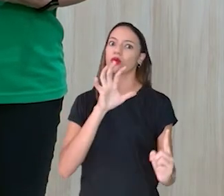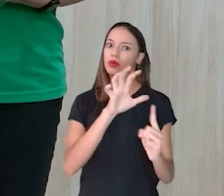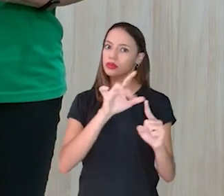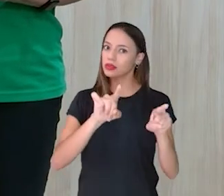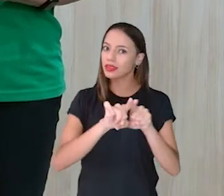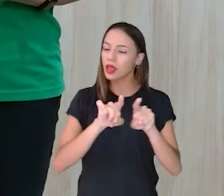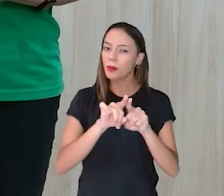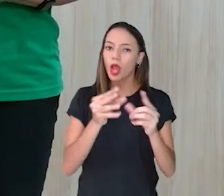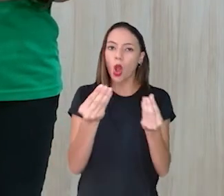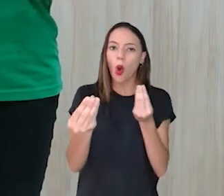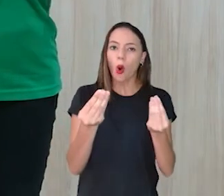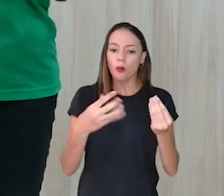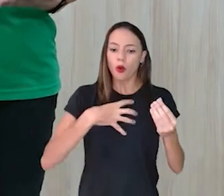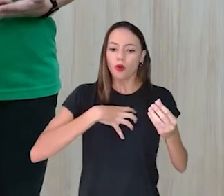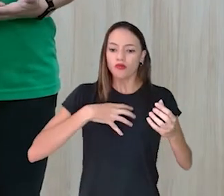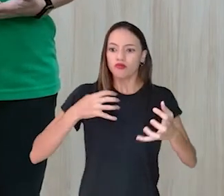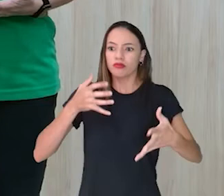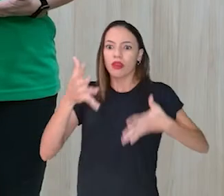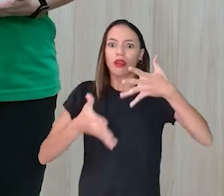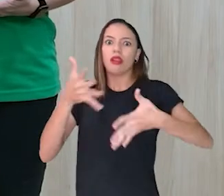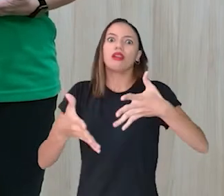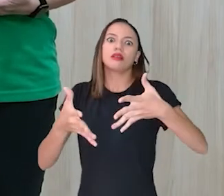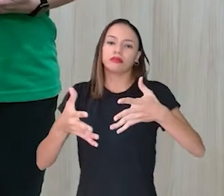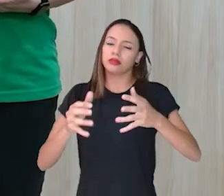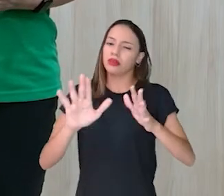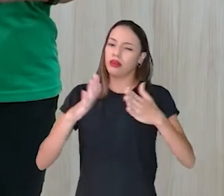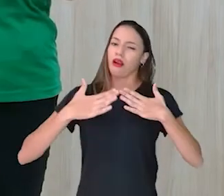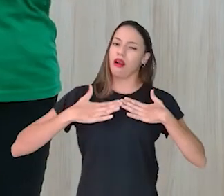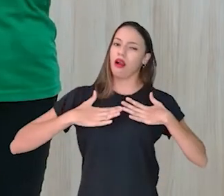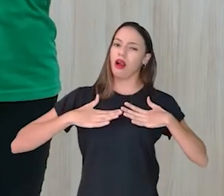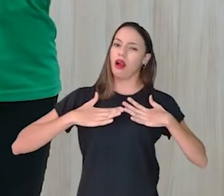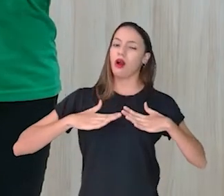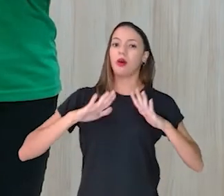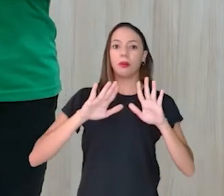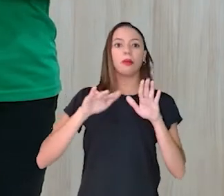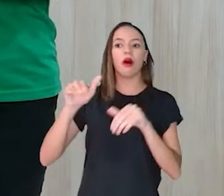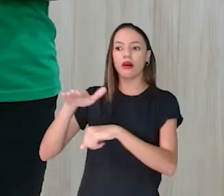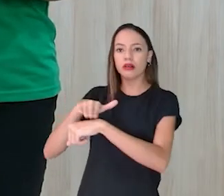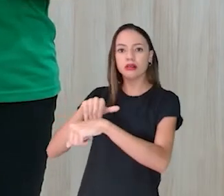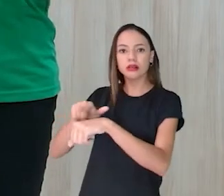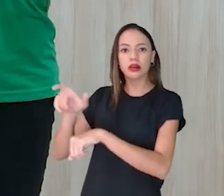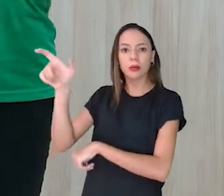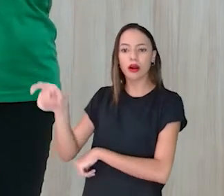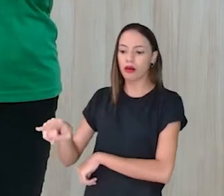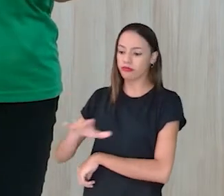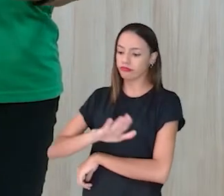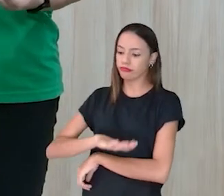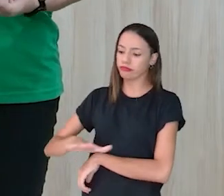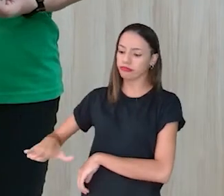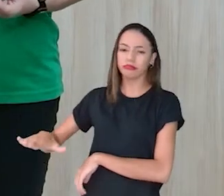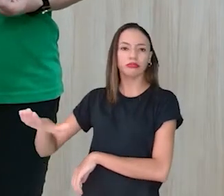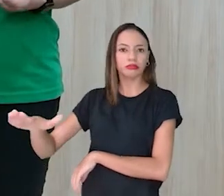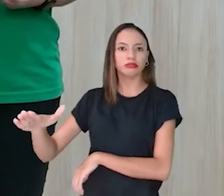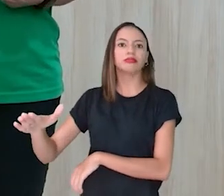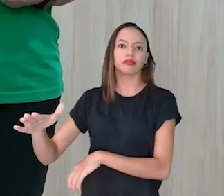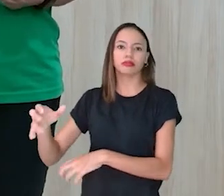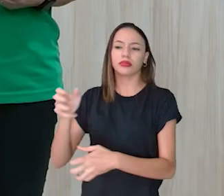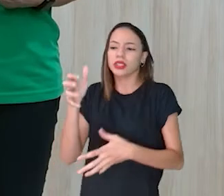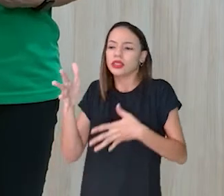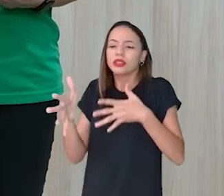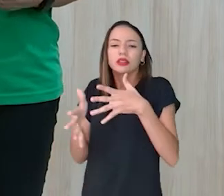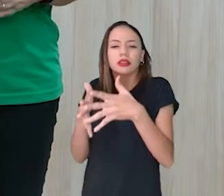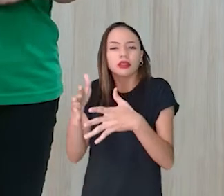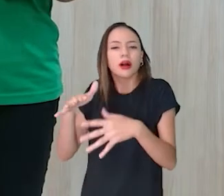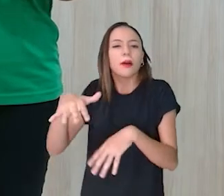é? Nesse pensamento que já está agitado. Então chamar essa criança com um tom de voz mais